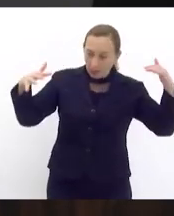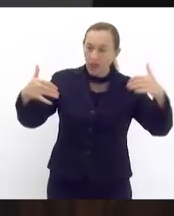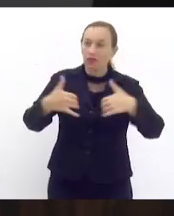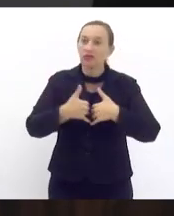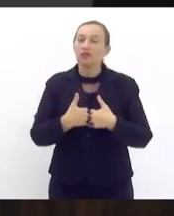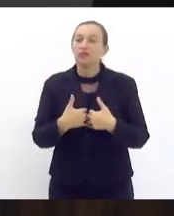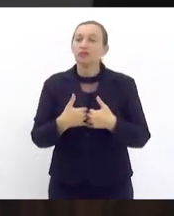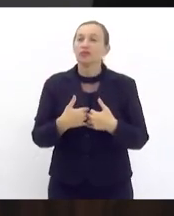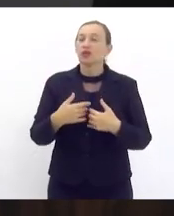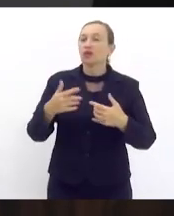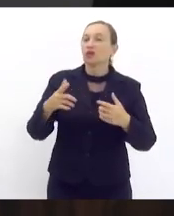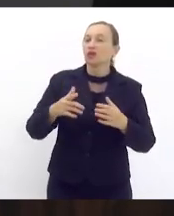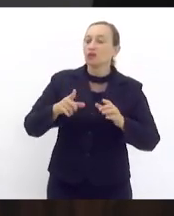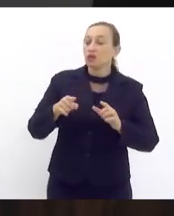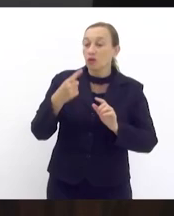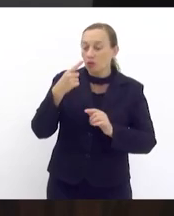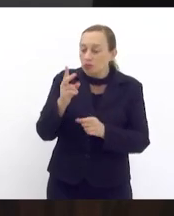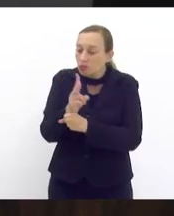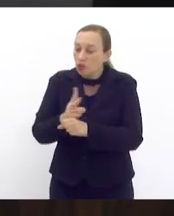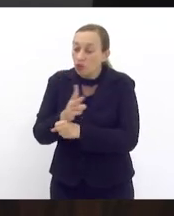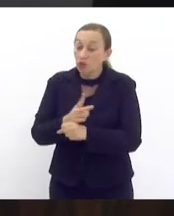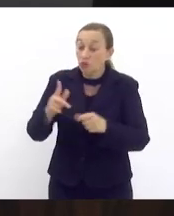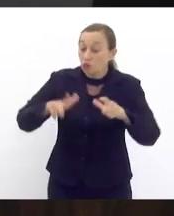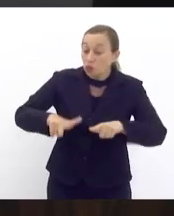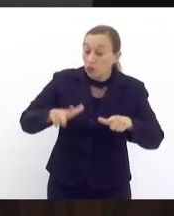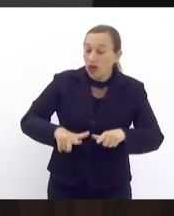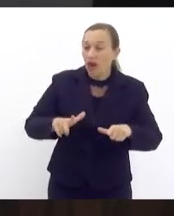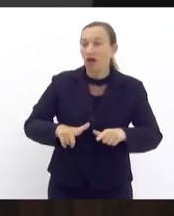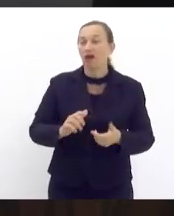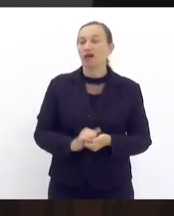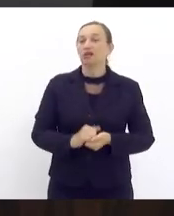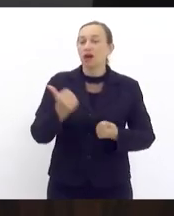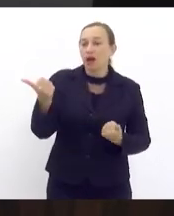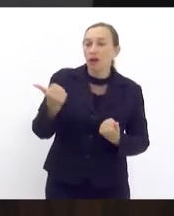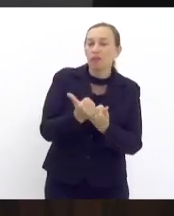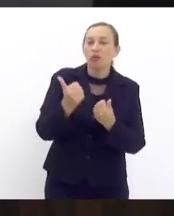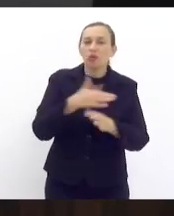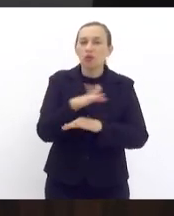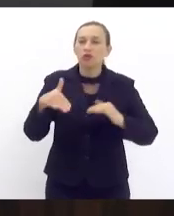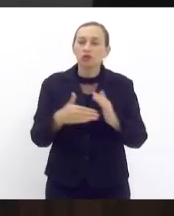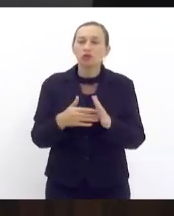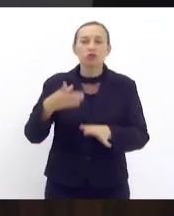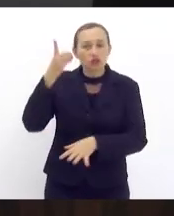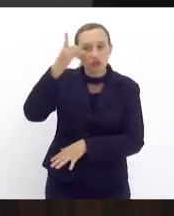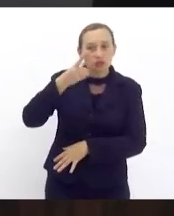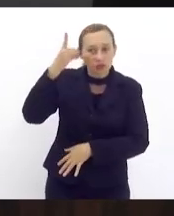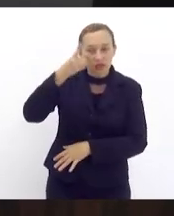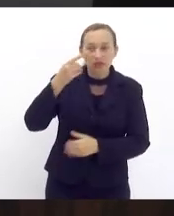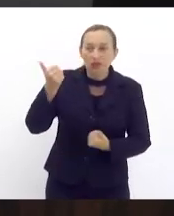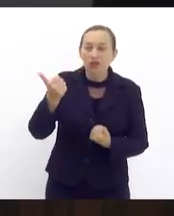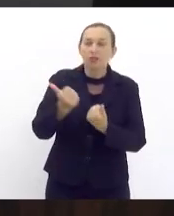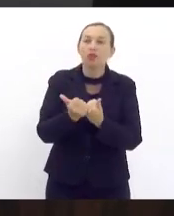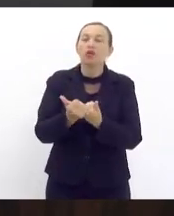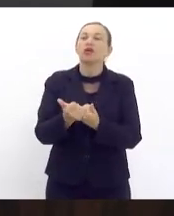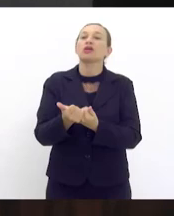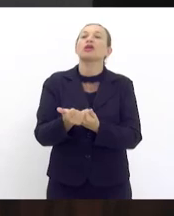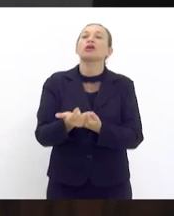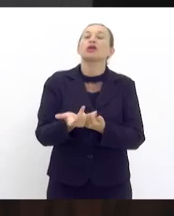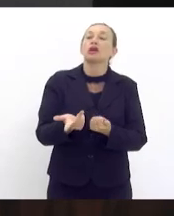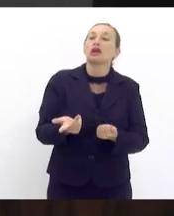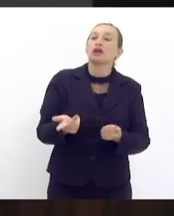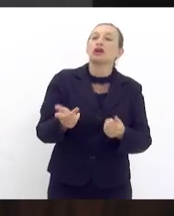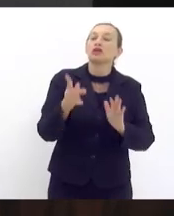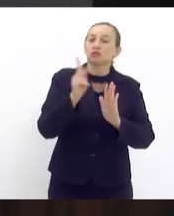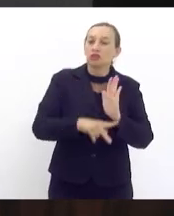um espaço lá procurando diagnóstico Governador que era o apoio de todos os parlamentares nosso que após esse projeto que a gente